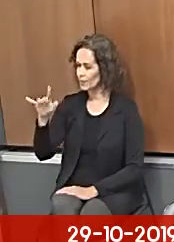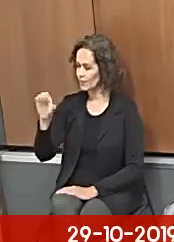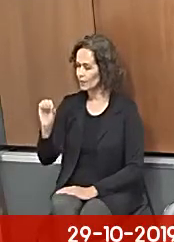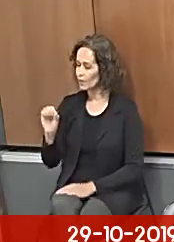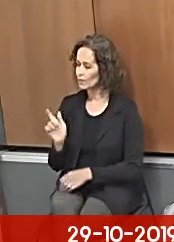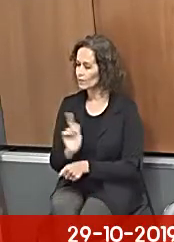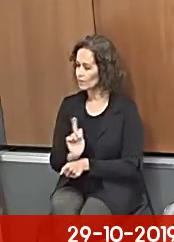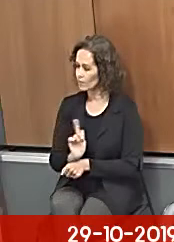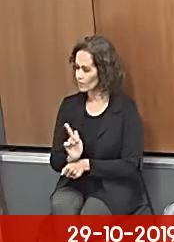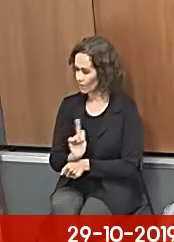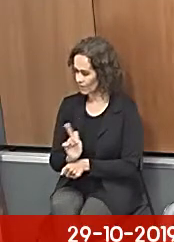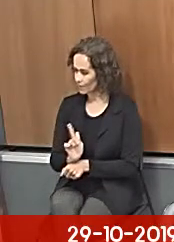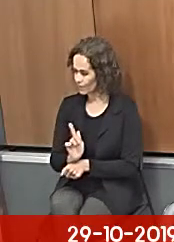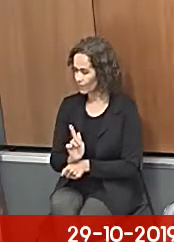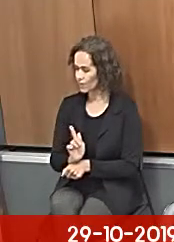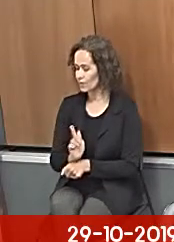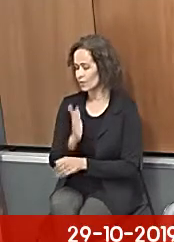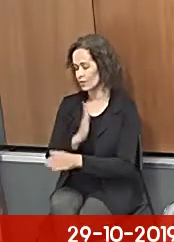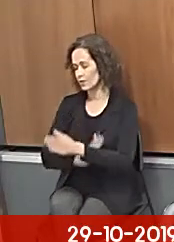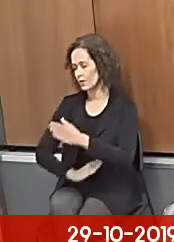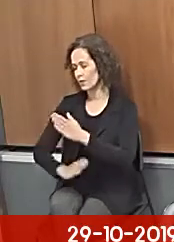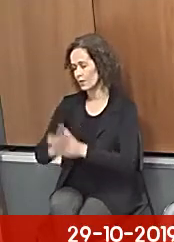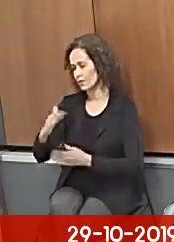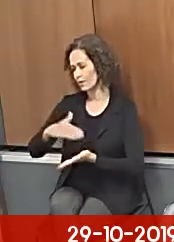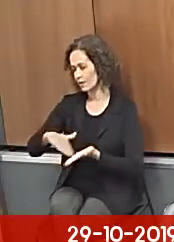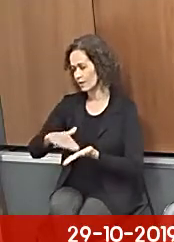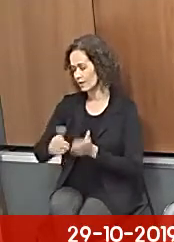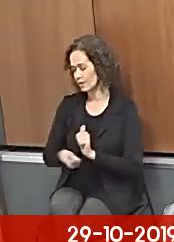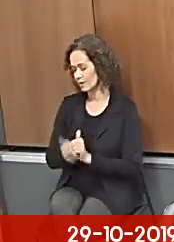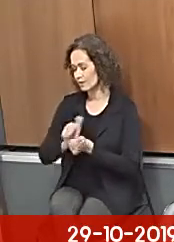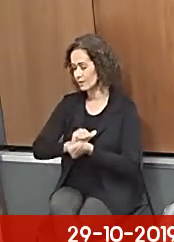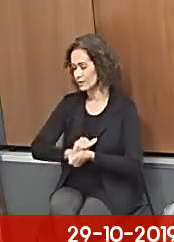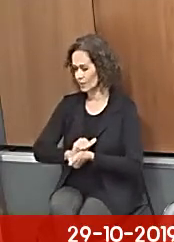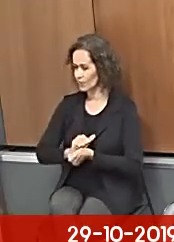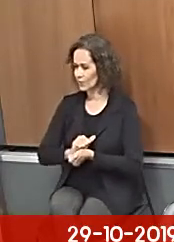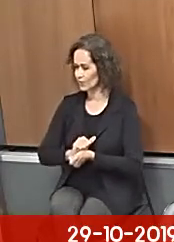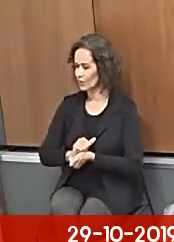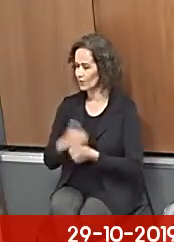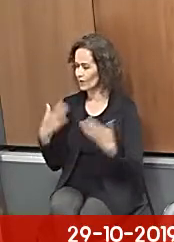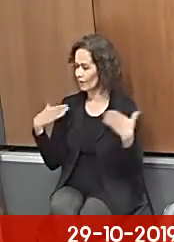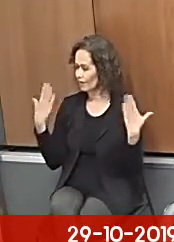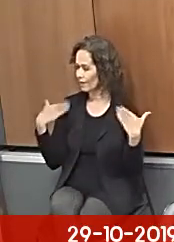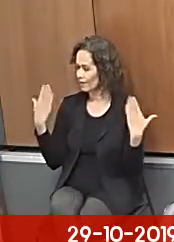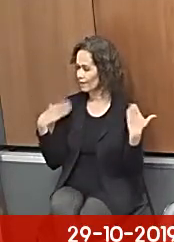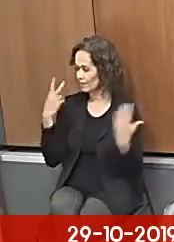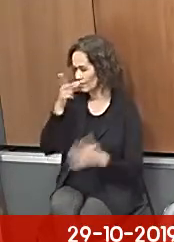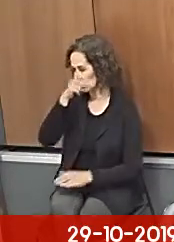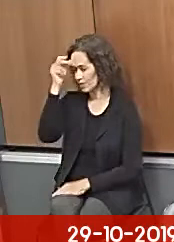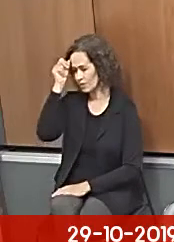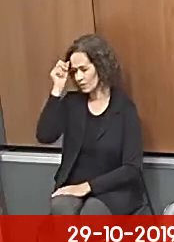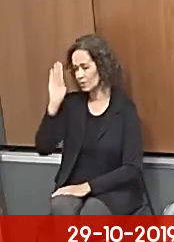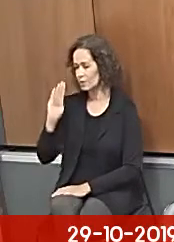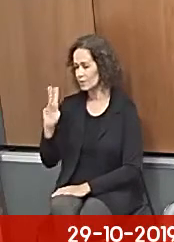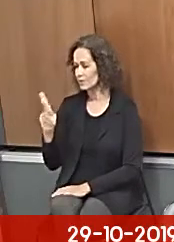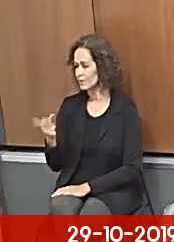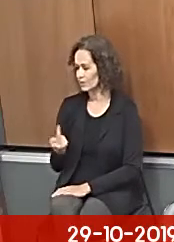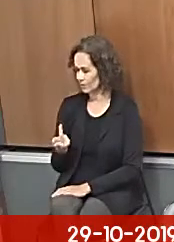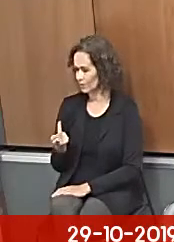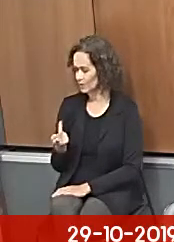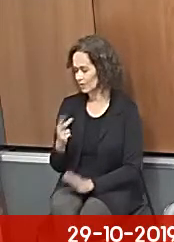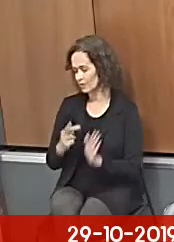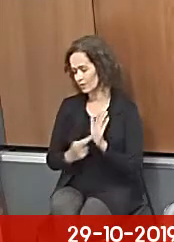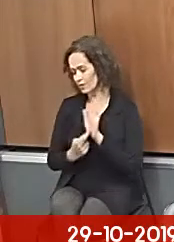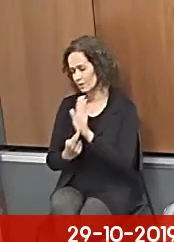do Paradesporto, da Secretaria Municipal de Esporte e Lazer, feito de Belo Horizonte, representando Alberto Furtado